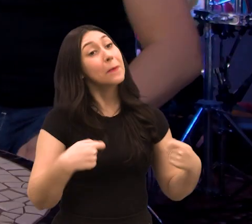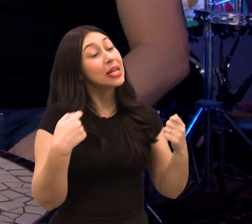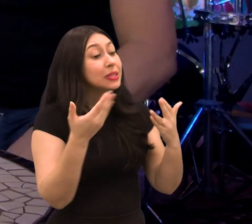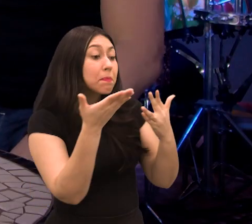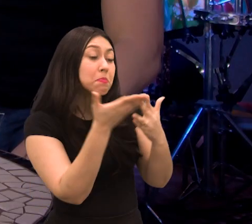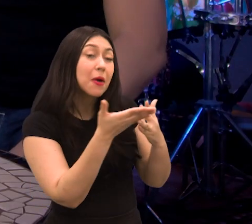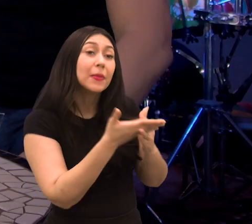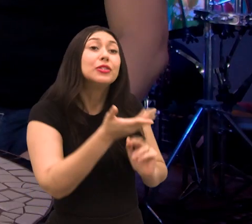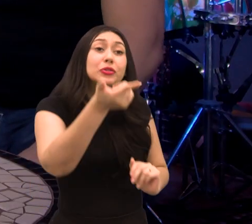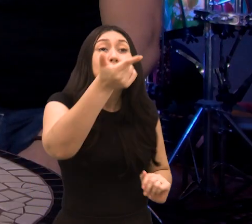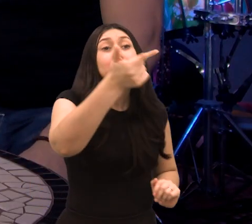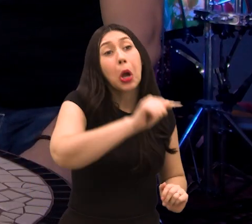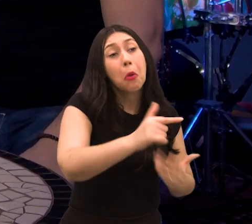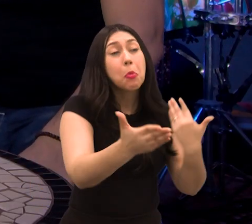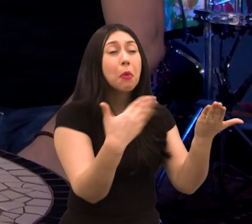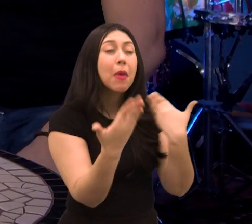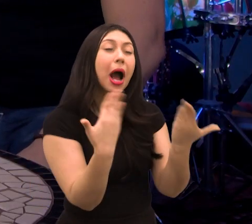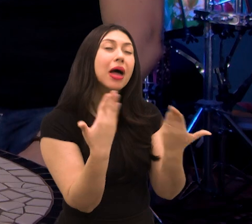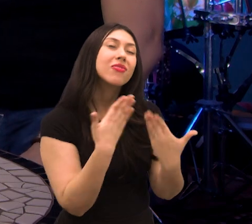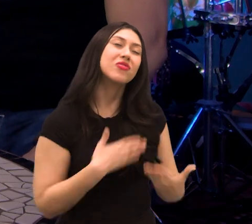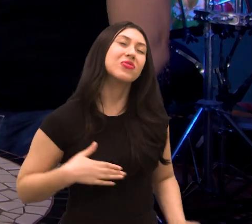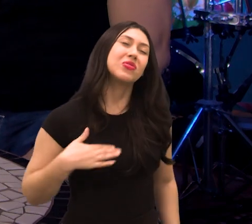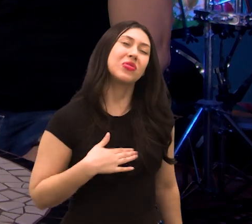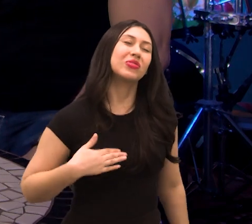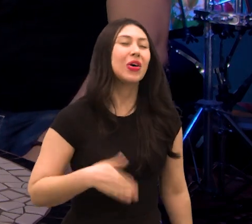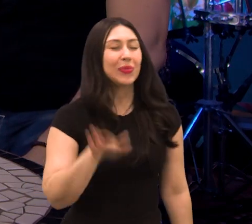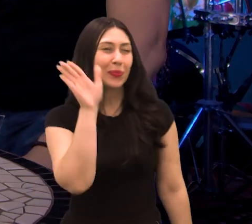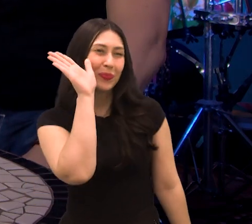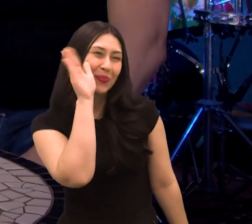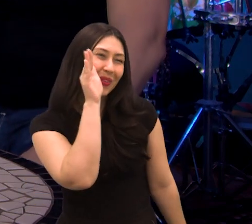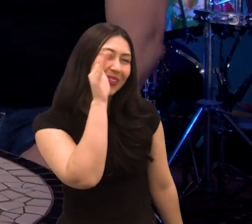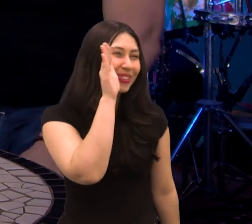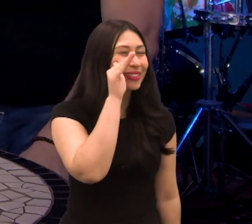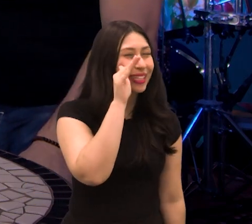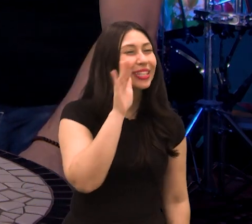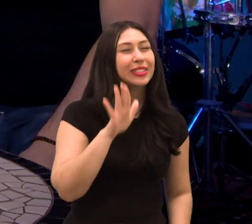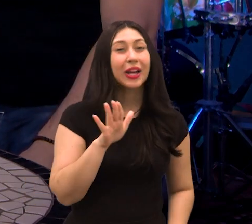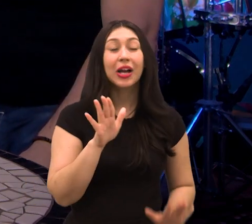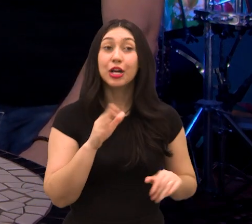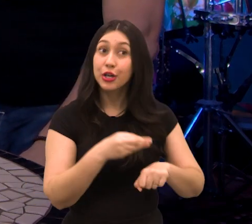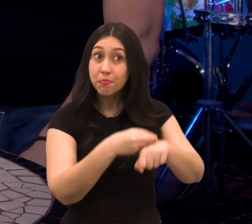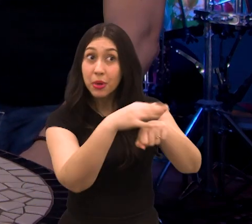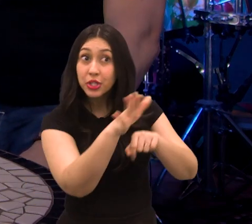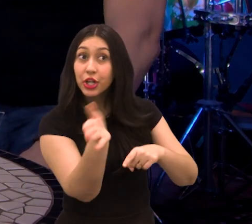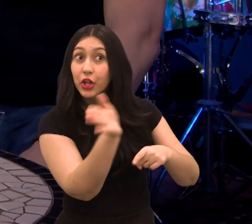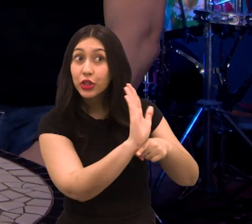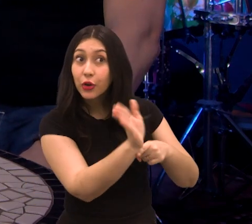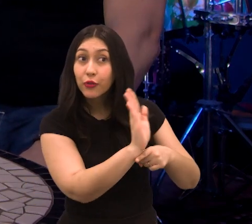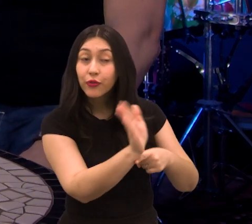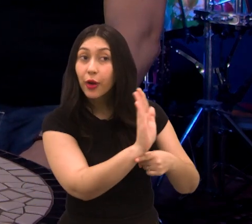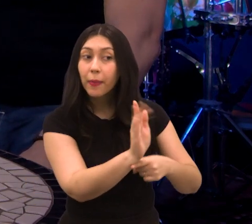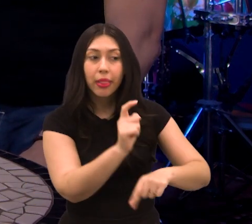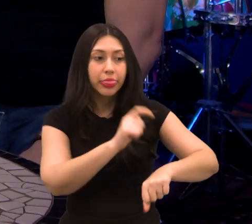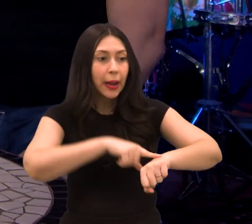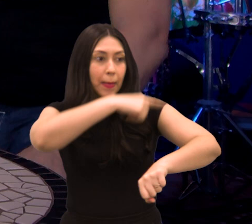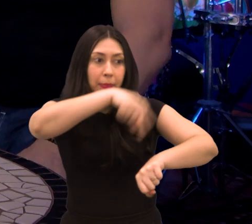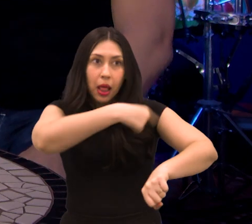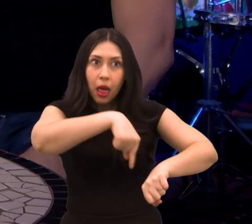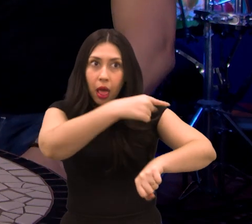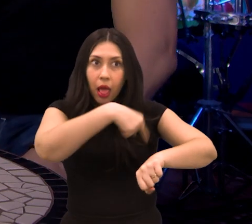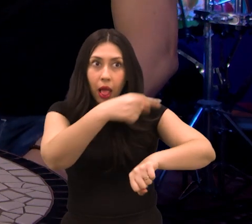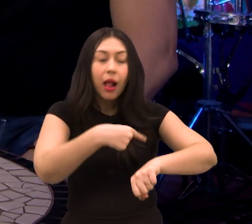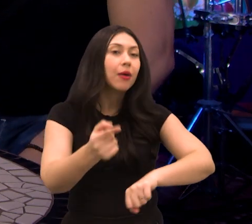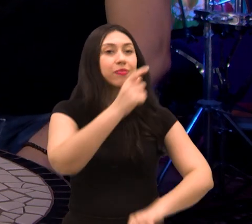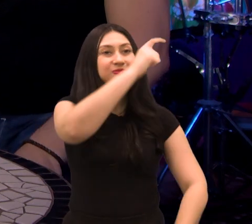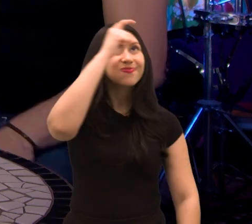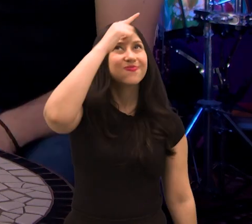a gente vai ter que dar mais uma pausa nesse papo tão gostoso, delicioso, as curiosidades, né? Fica a dica aí, ó, do filme O Tempo Não Para, do